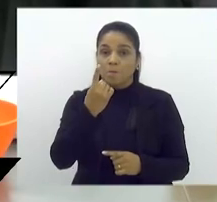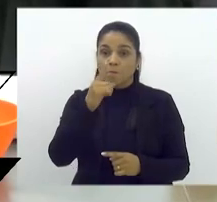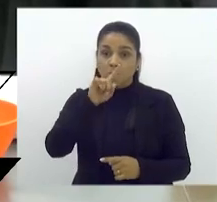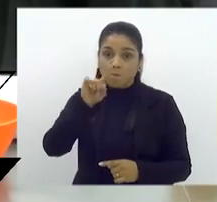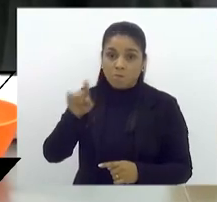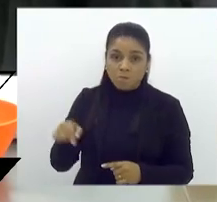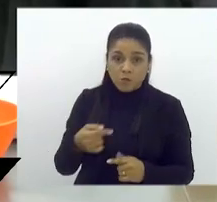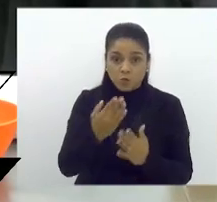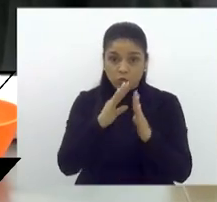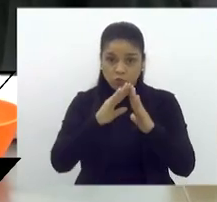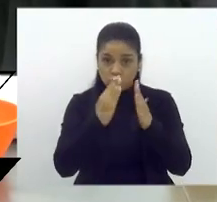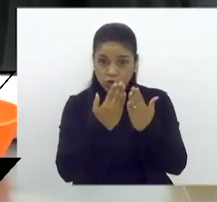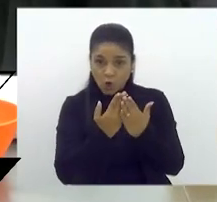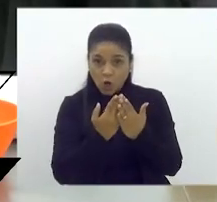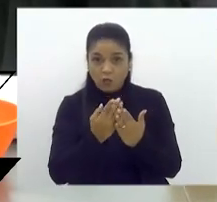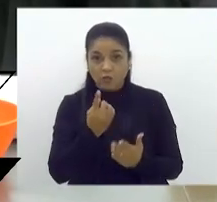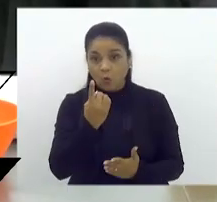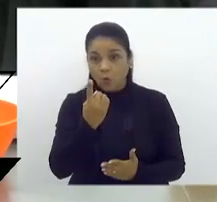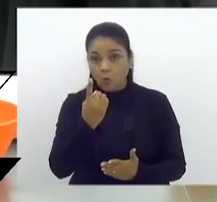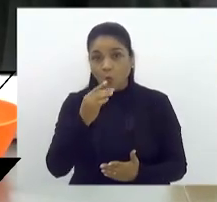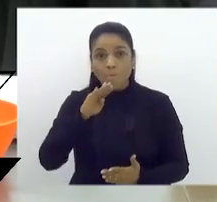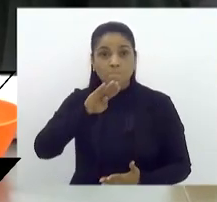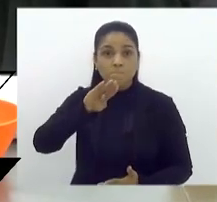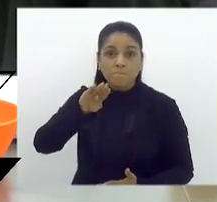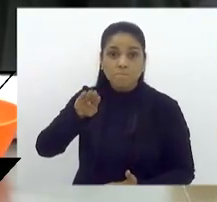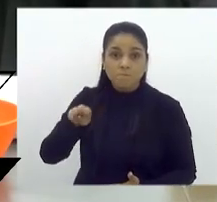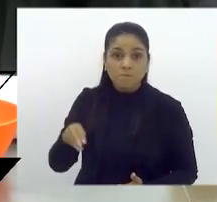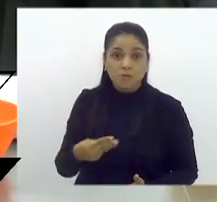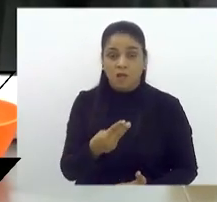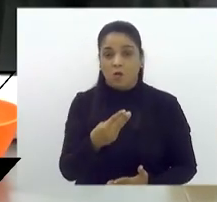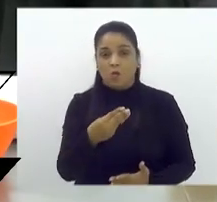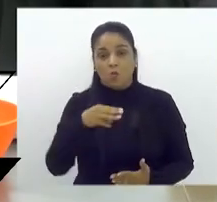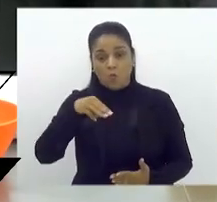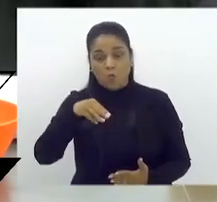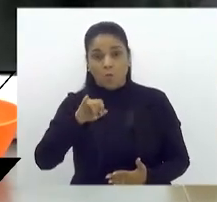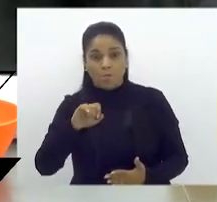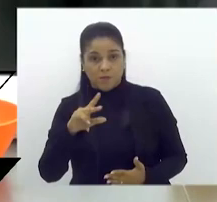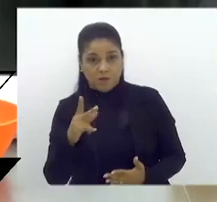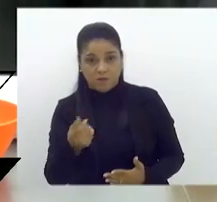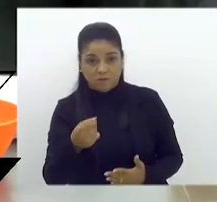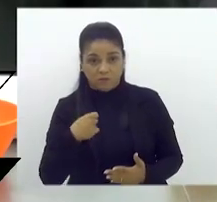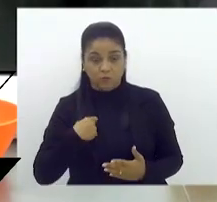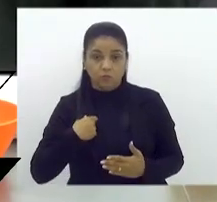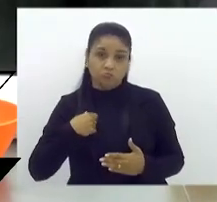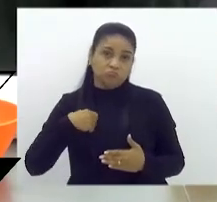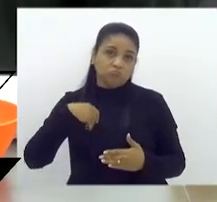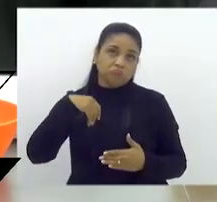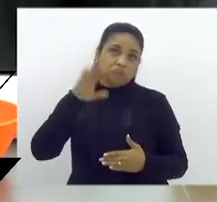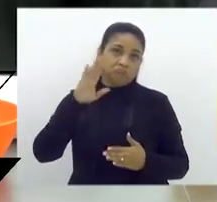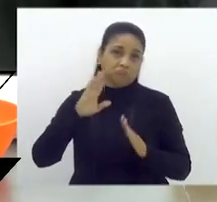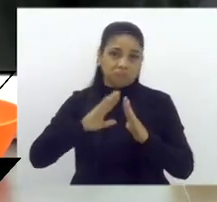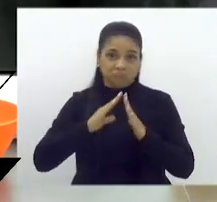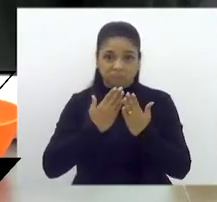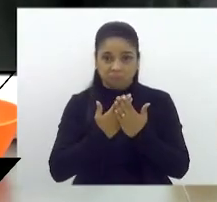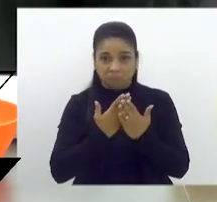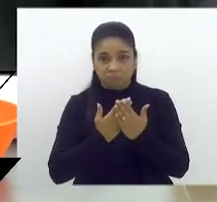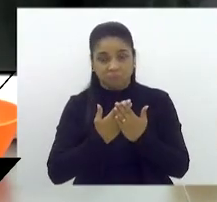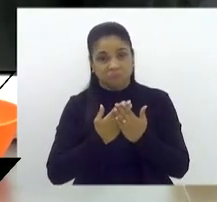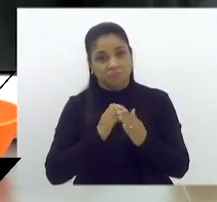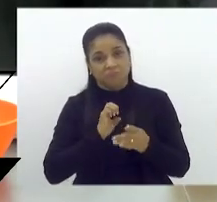1 milhão. E o Estado tem mais do que isso, em termos de escola.